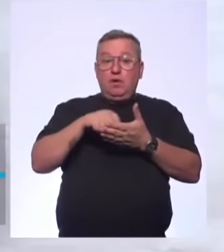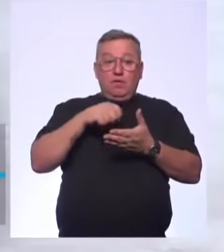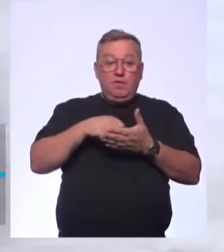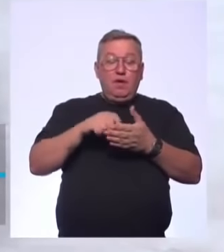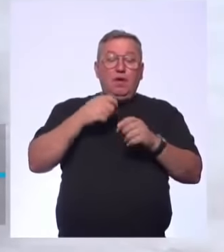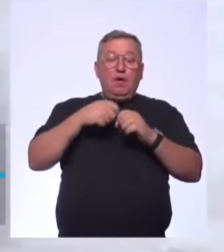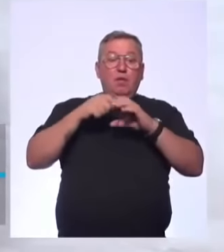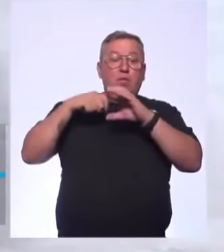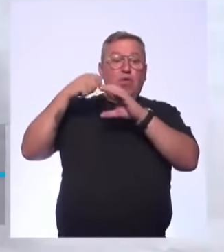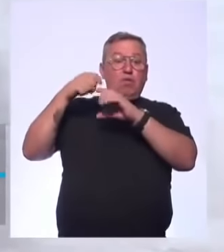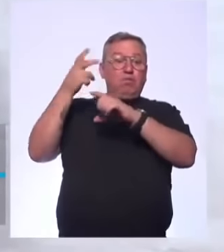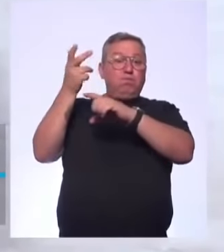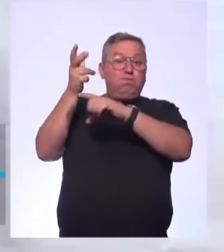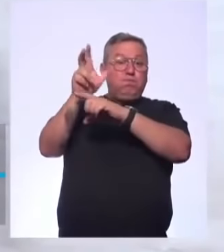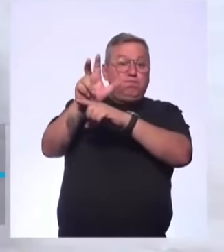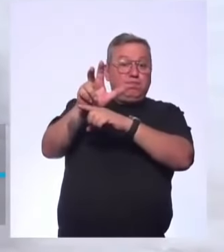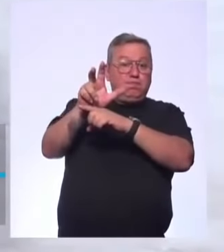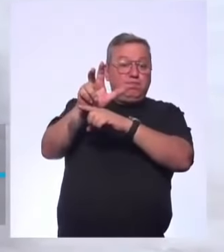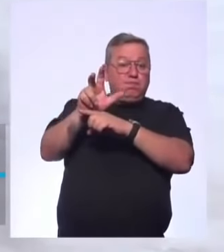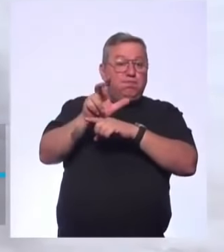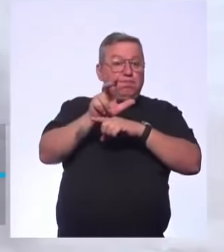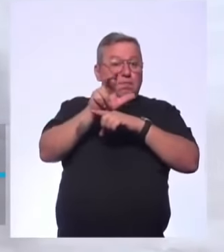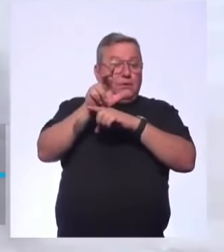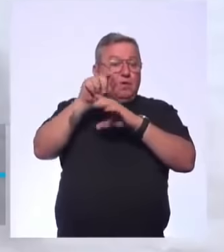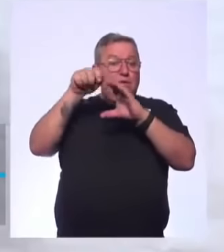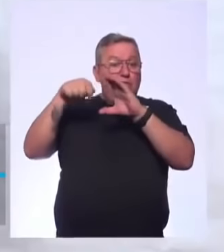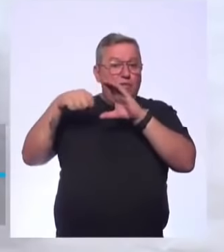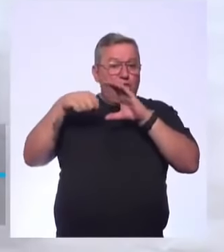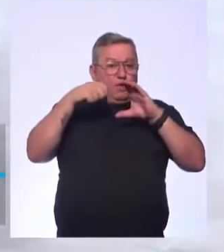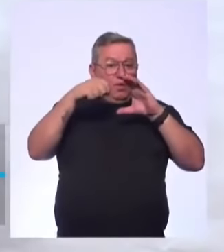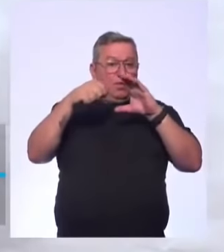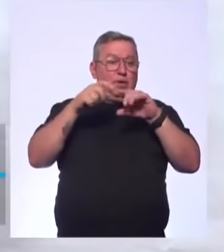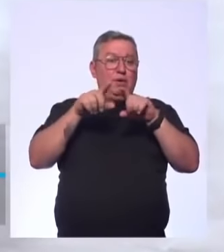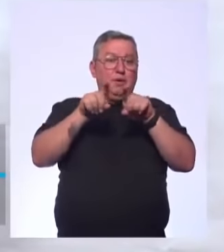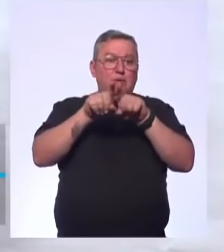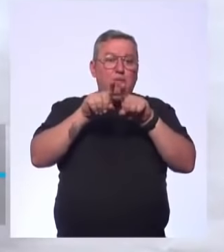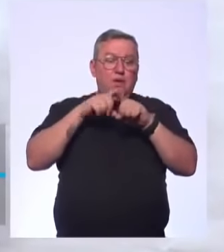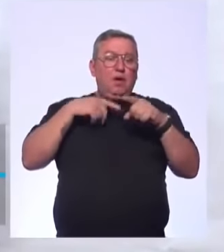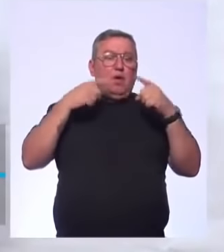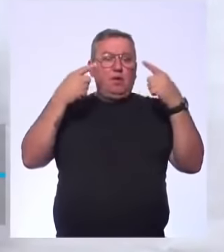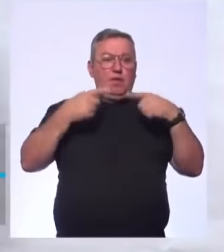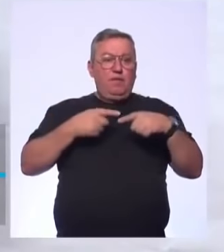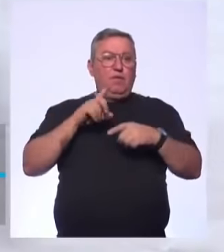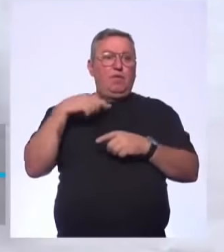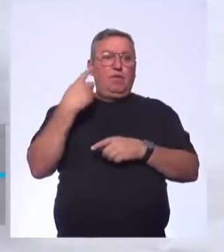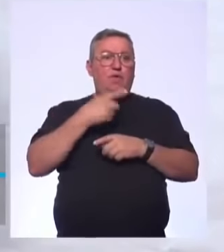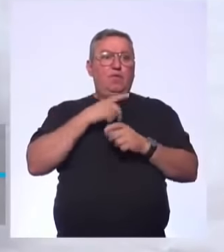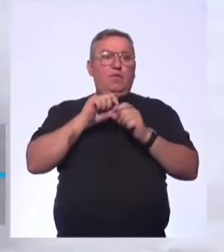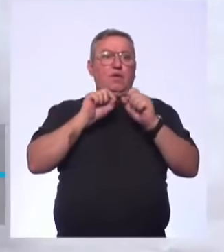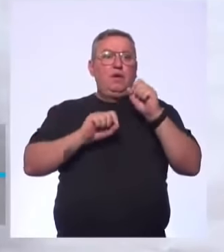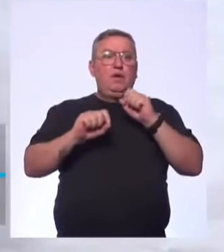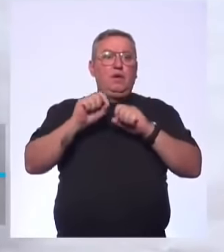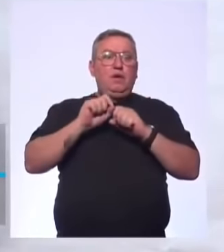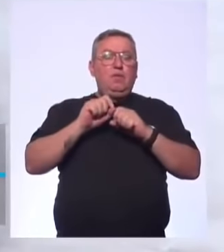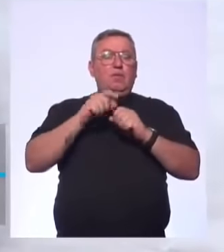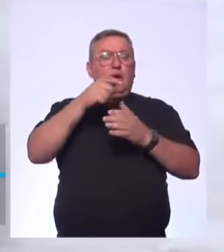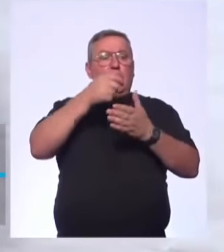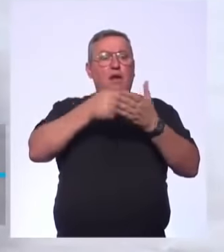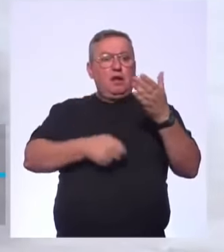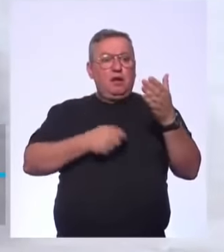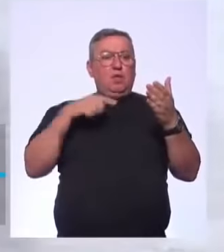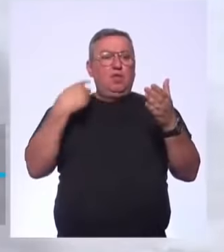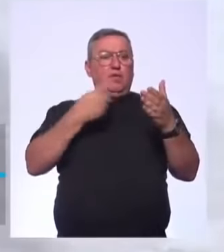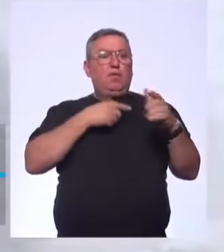vídeo, né? Aí nós vamos fazer um combinado. Então, esse é o nosso desafio desse bimestre. Nós vamos fazer aí uma redação e nós